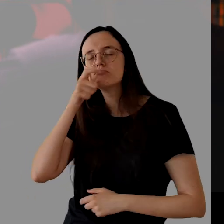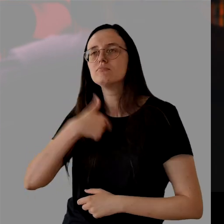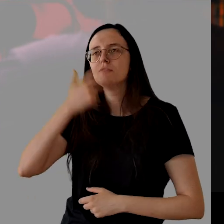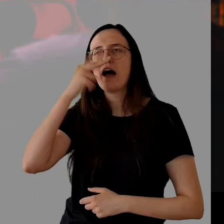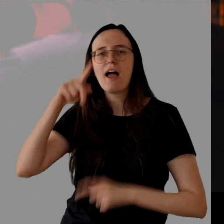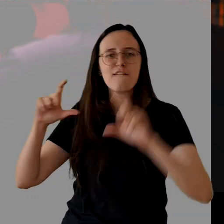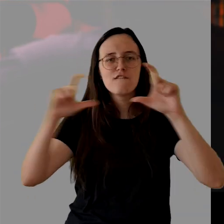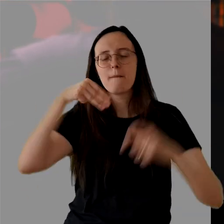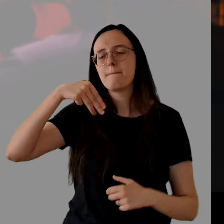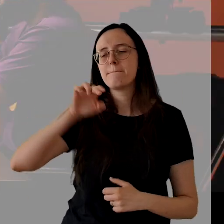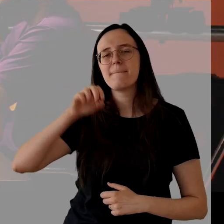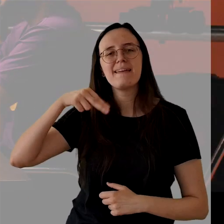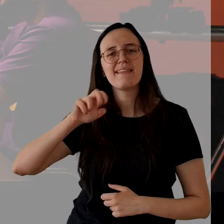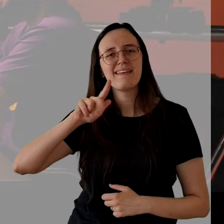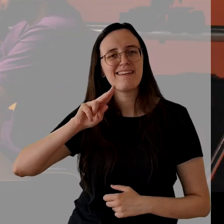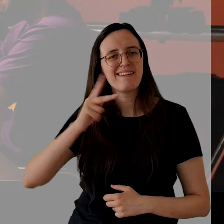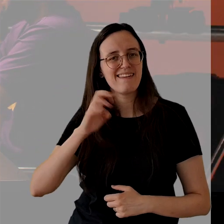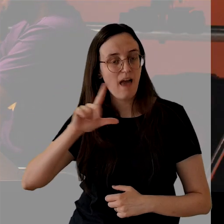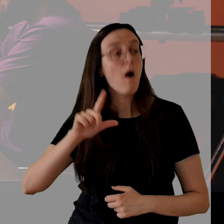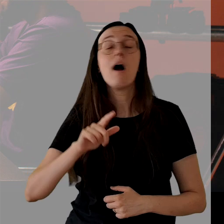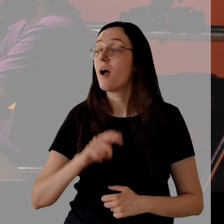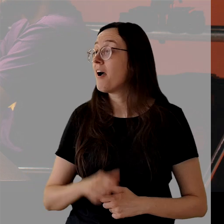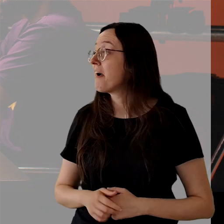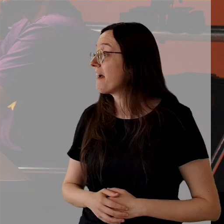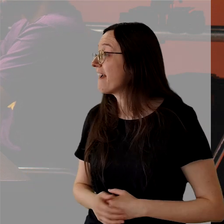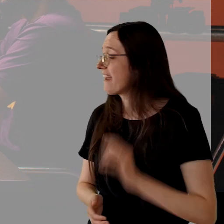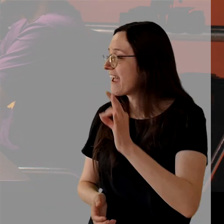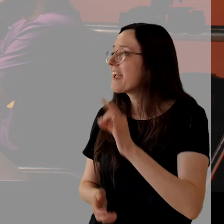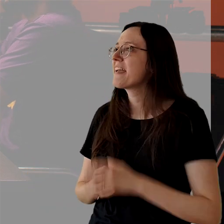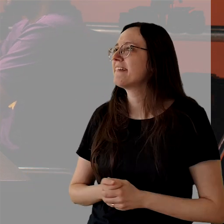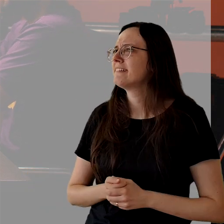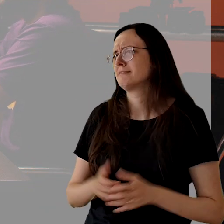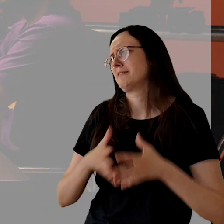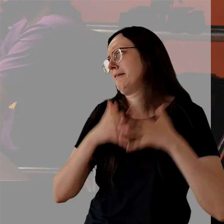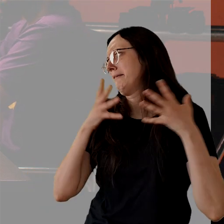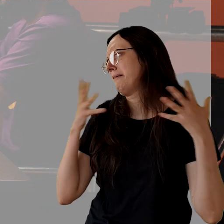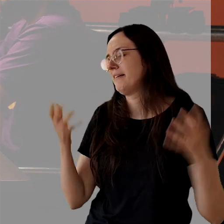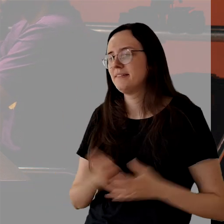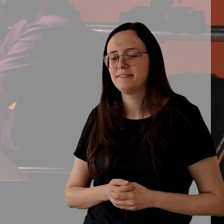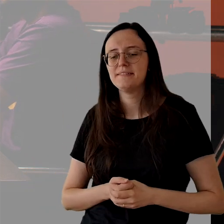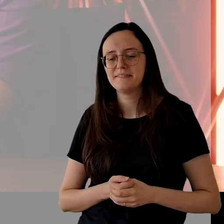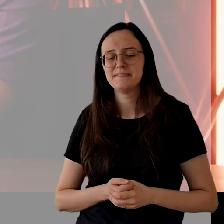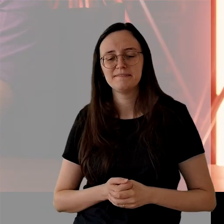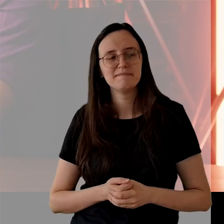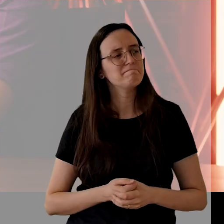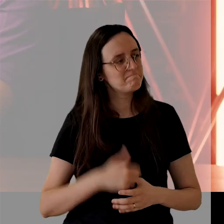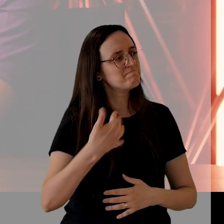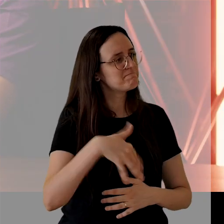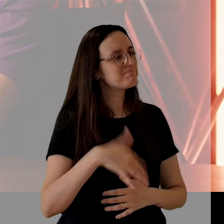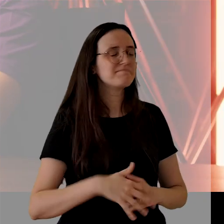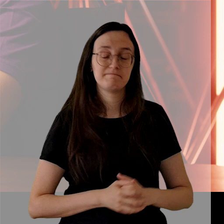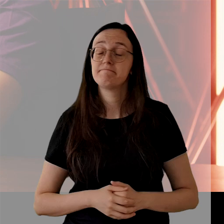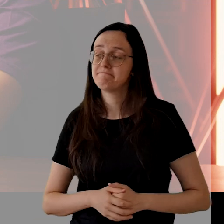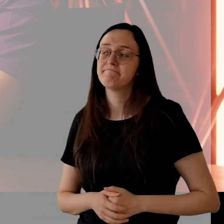que era o fotógrafo. Legal, aham. Isso mesmo. Mas então, Equipe enorme, né? Gigantesca. ali foi um processão,